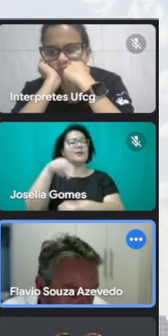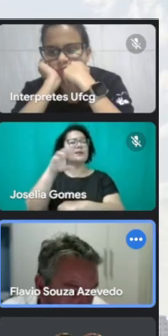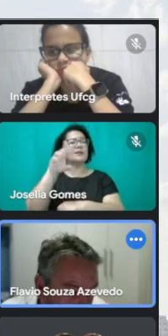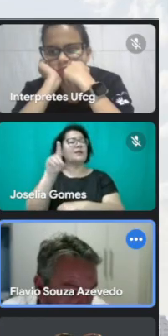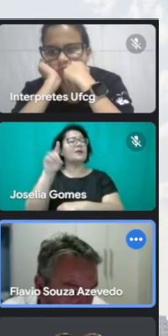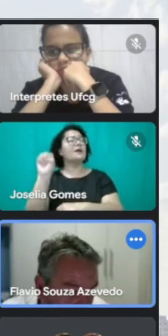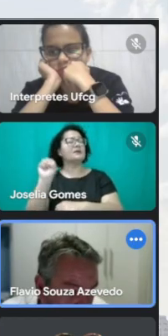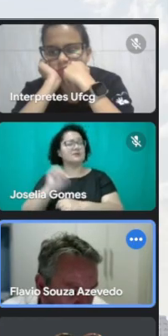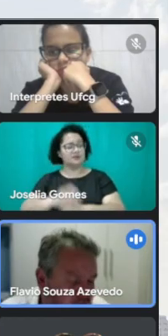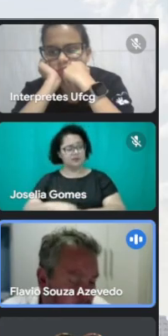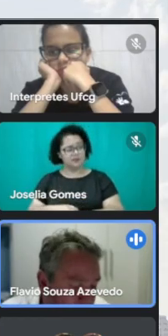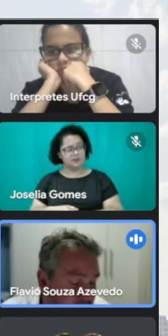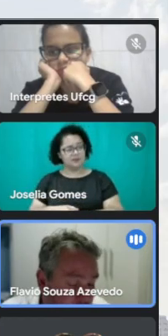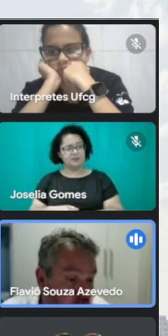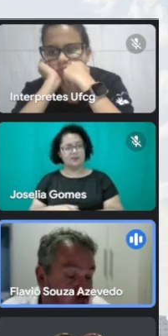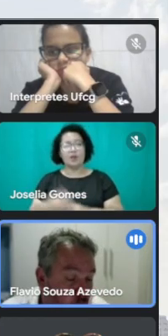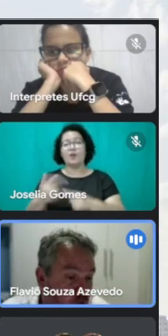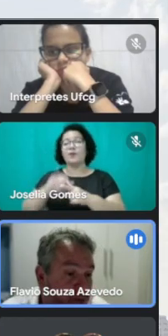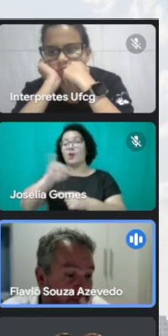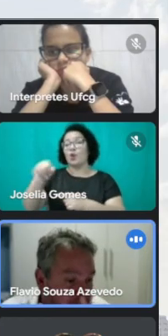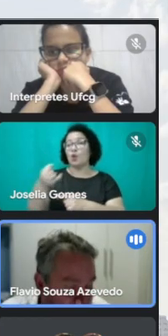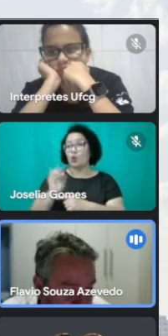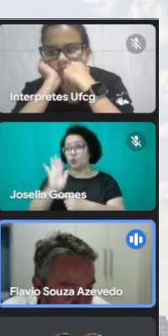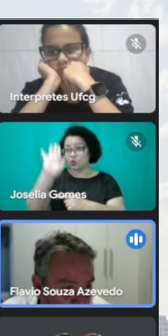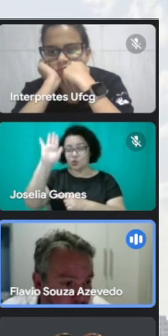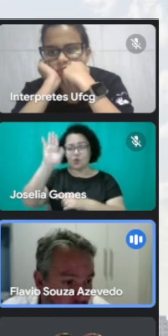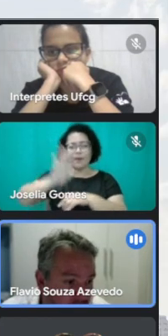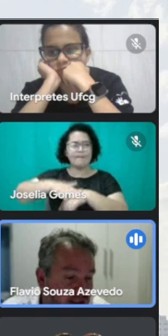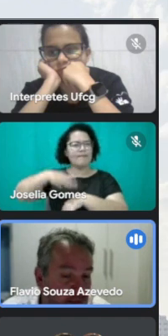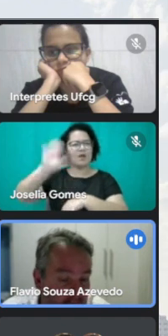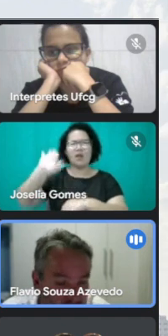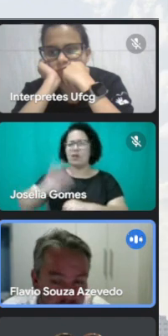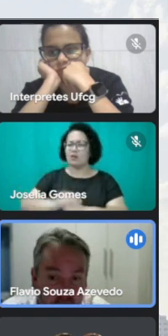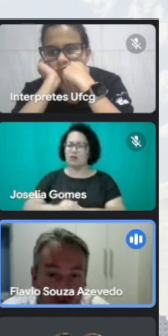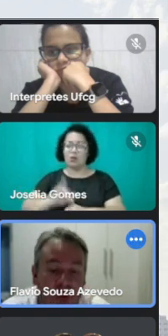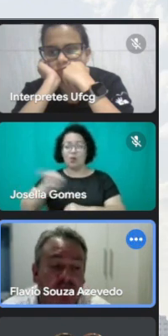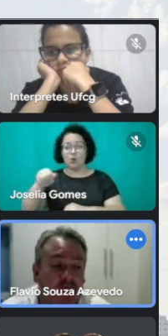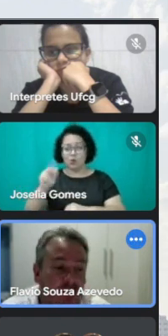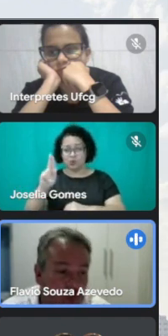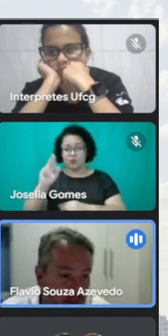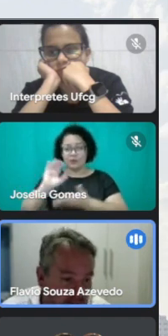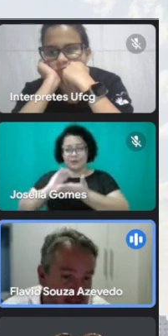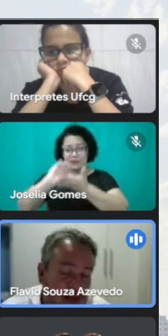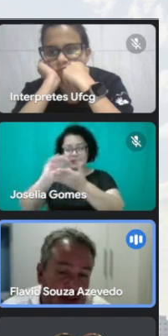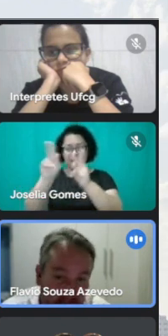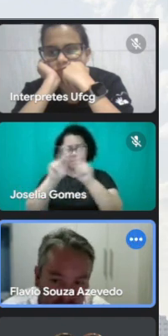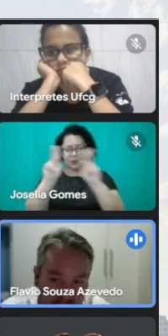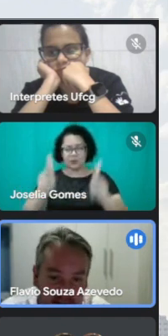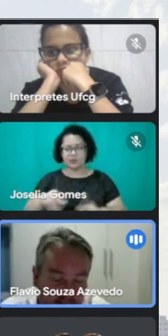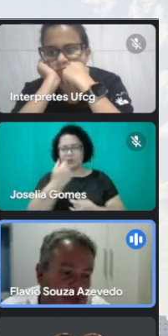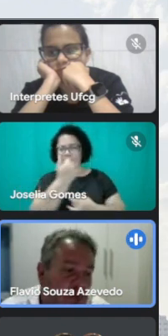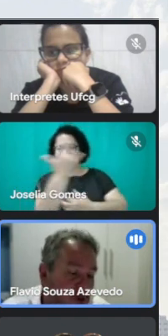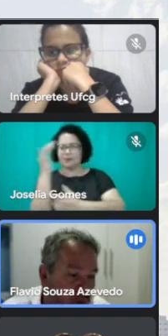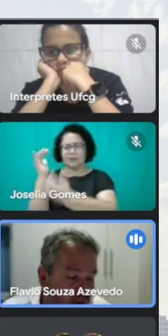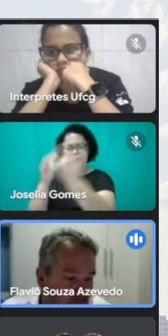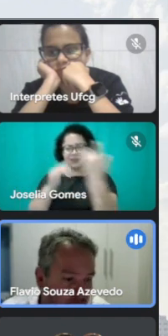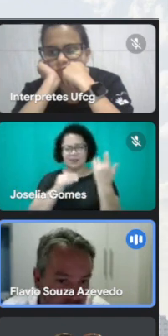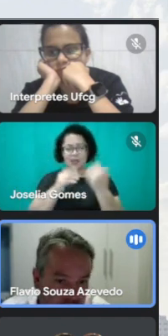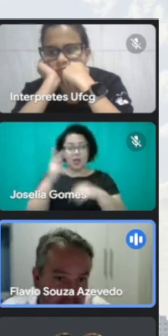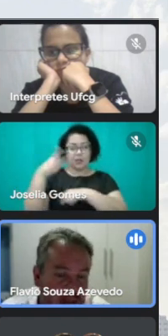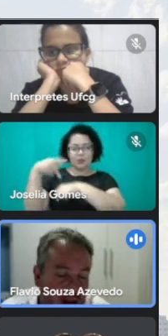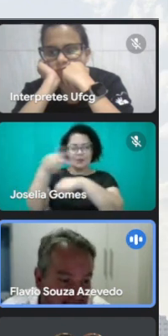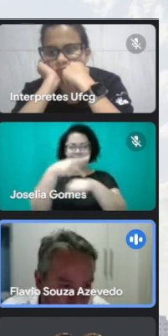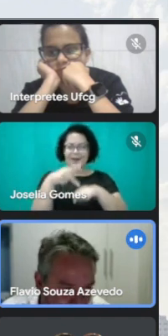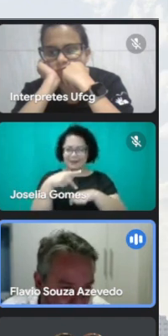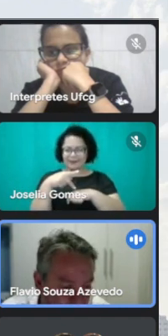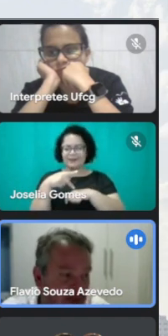caro. Eu disse, o que? O juro para financiar um projeto ambiental num país que se diz preocupado com o meio